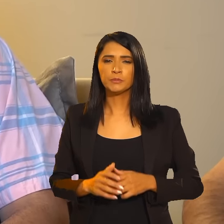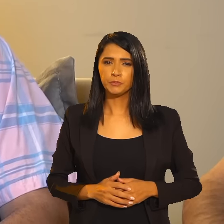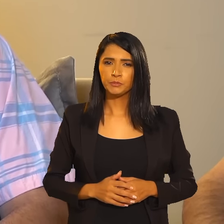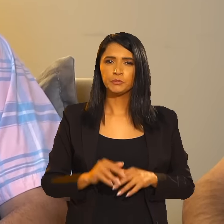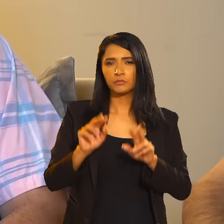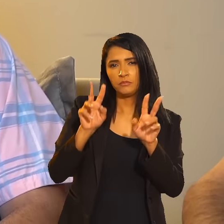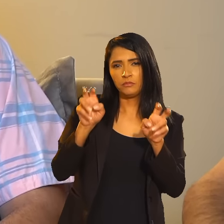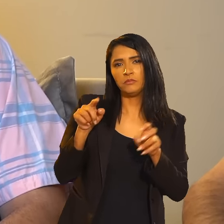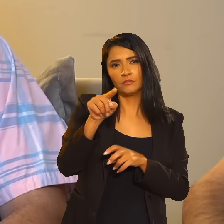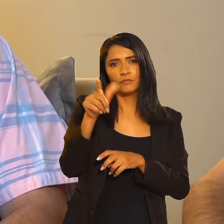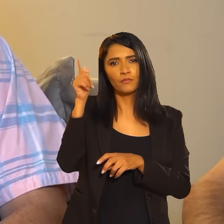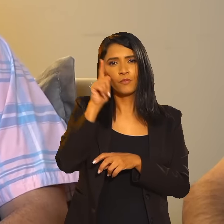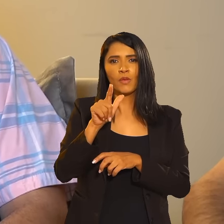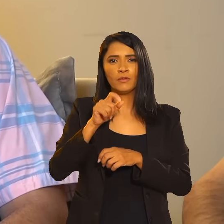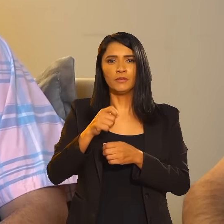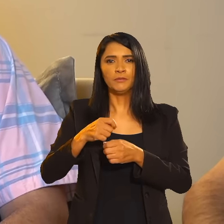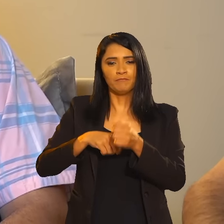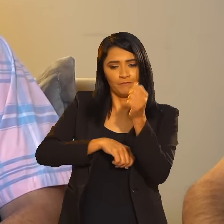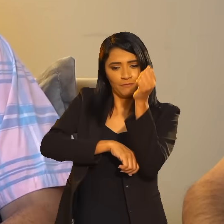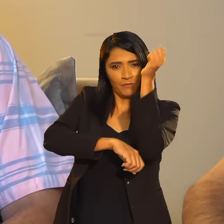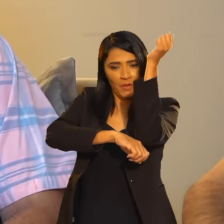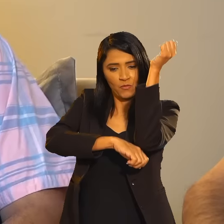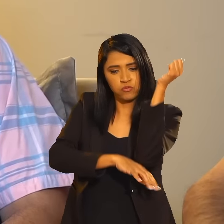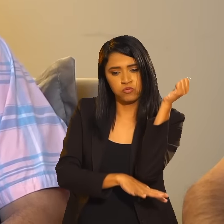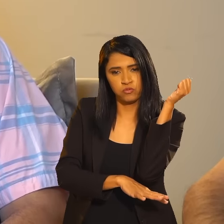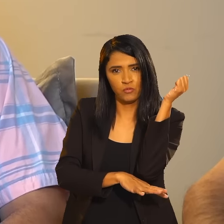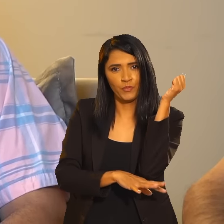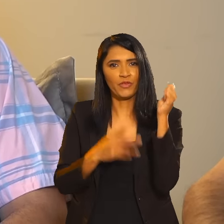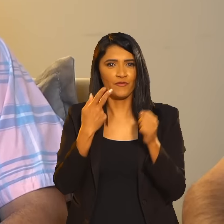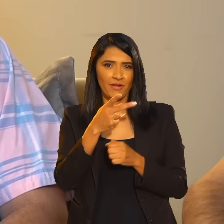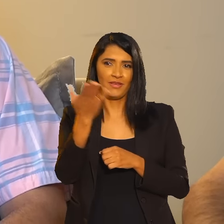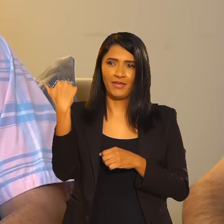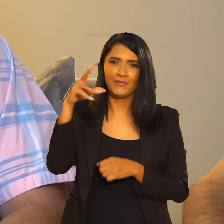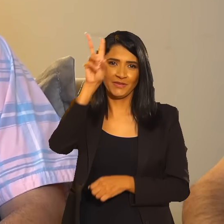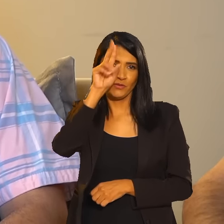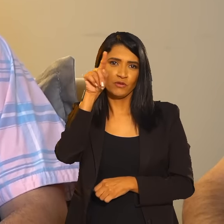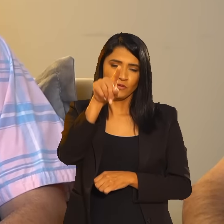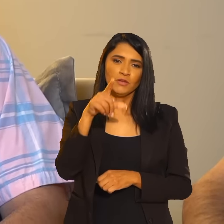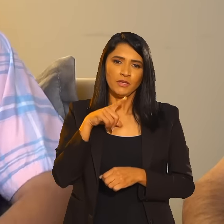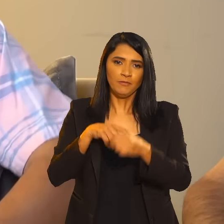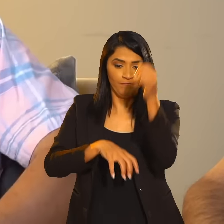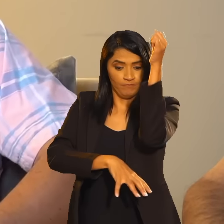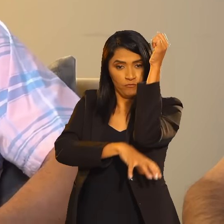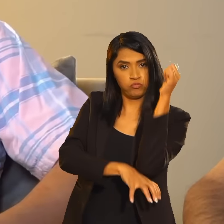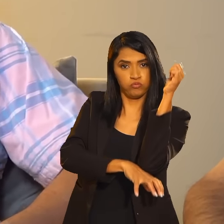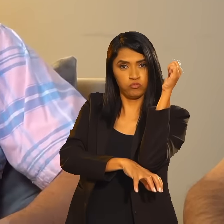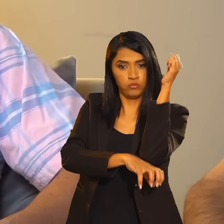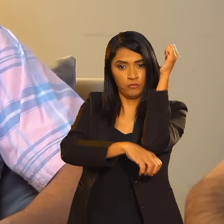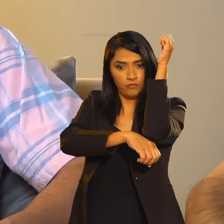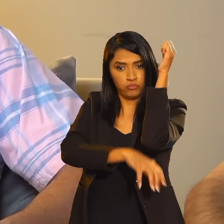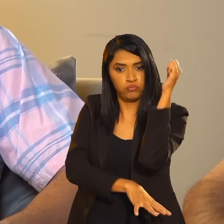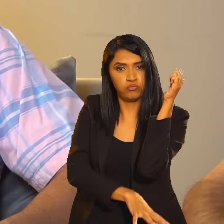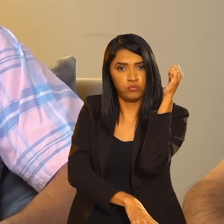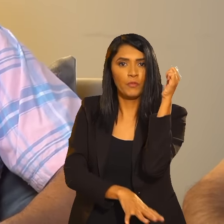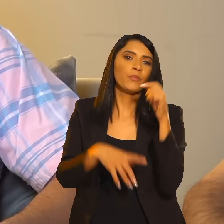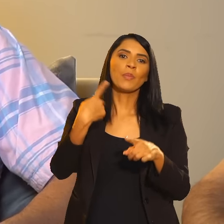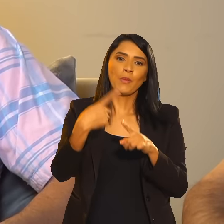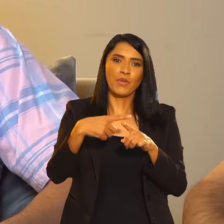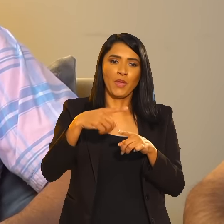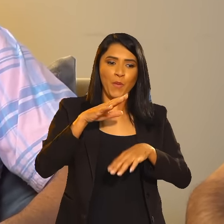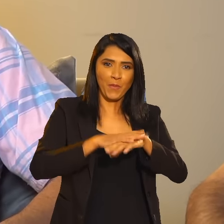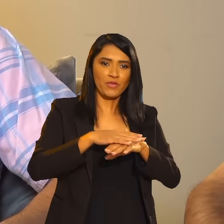justamente sobre você criar raízes. Eu até falei na parte de segunda-feira, né, de criar raiz, porque